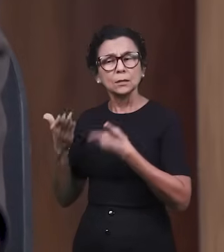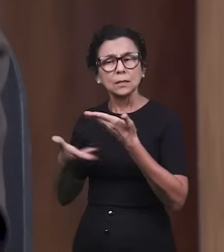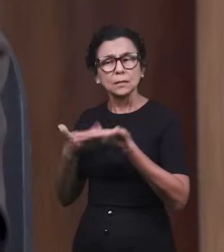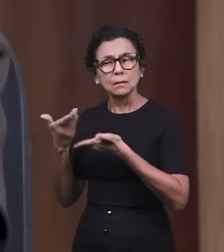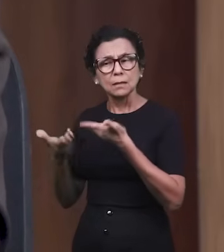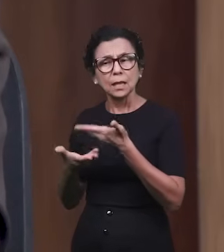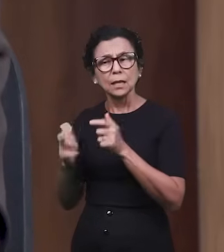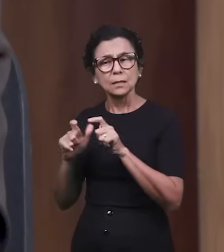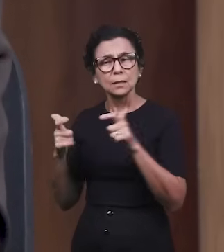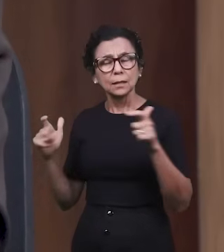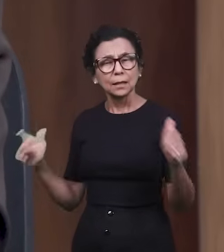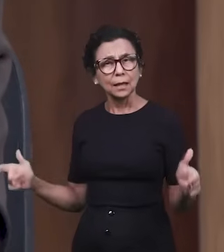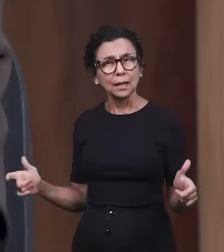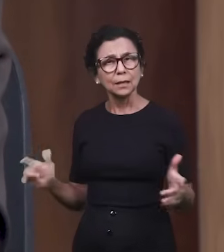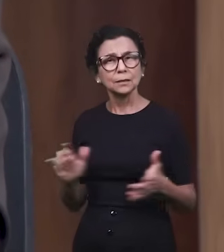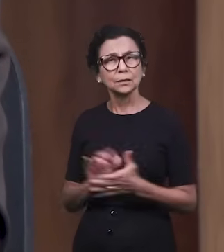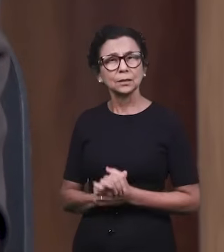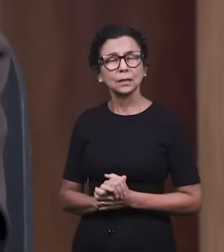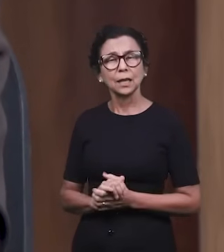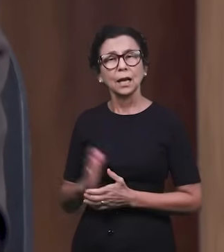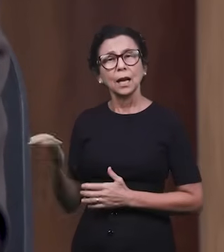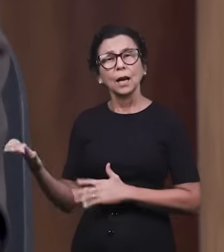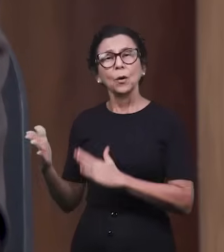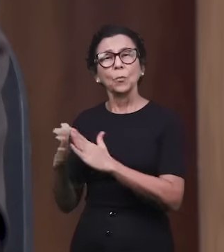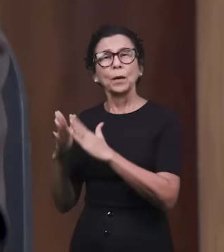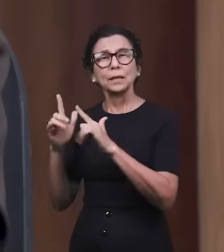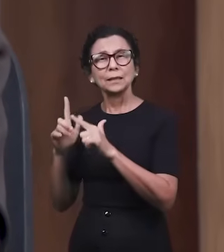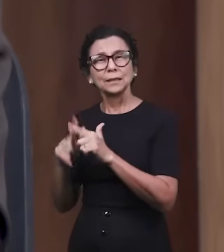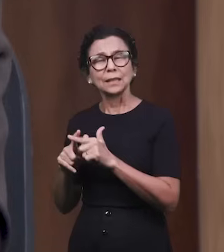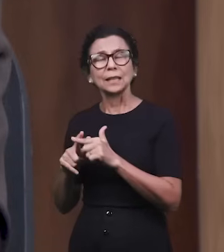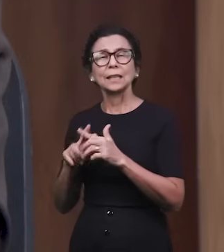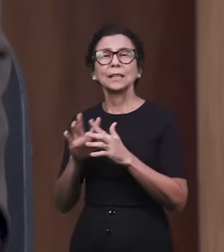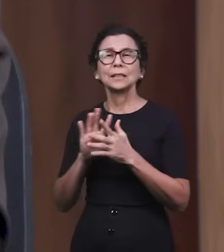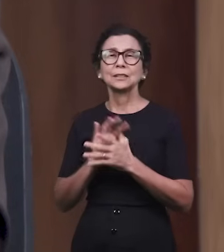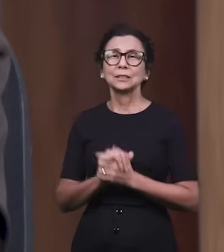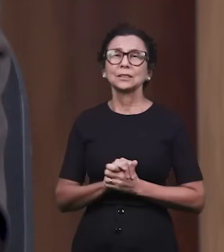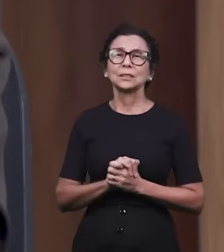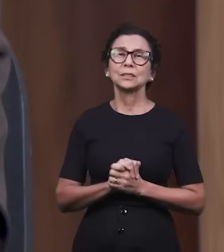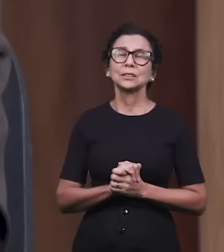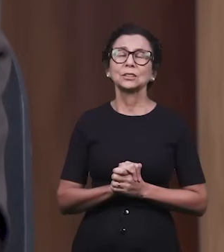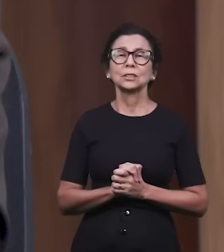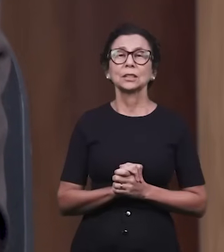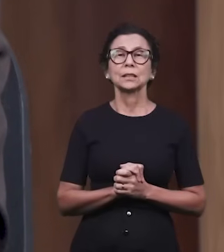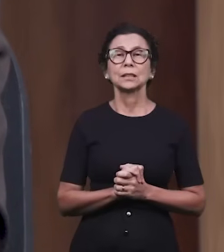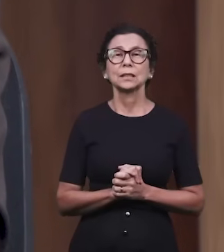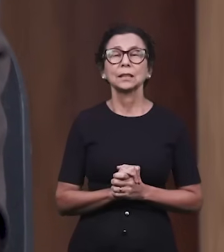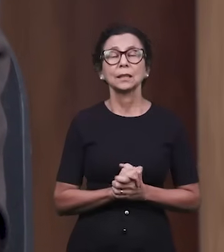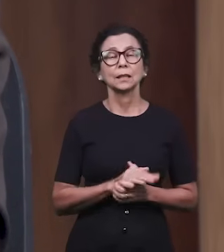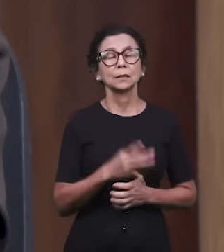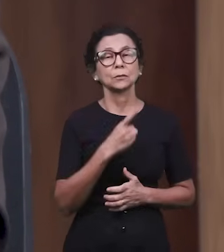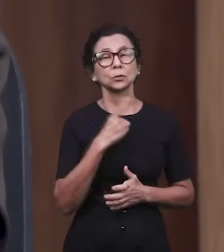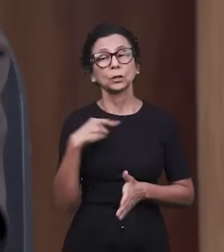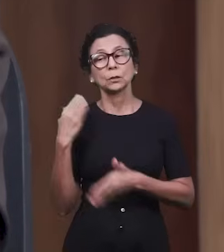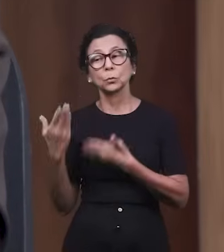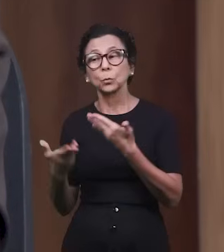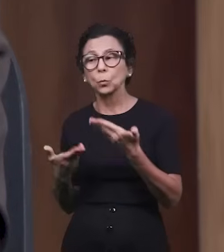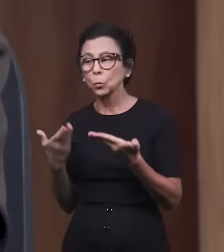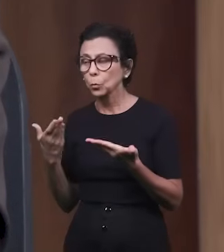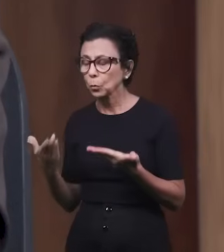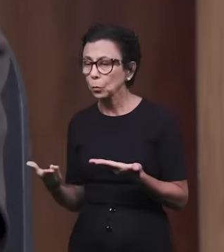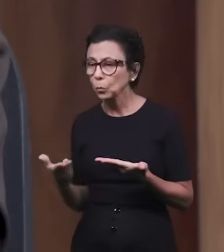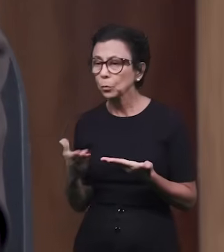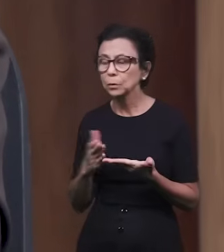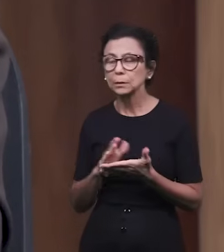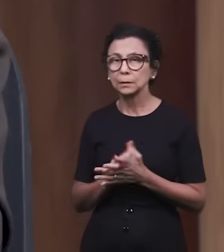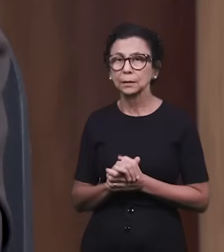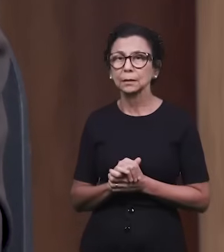bem assistida, uma igreja bem servida, uma igreja bem visitada pelo trabalho dos diáconos, uma igreja